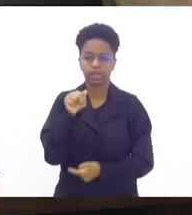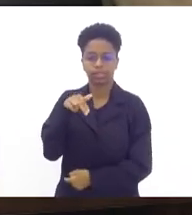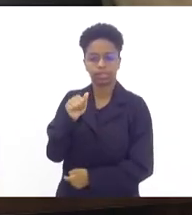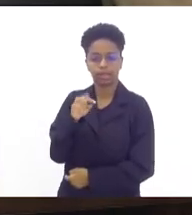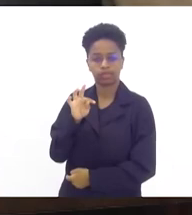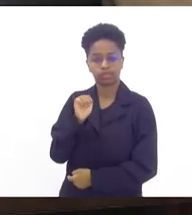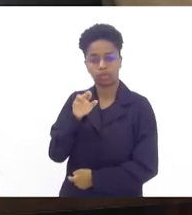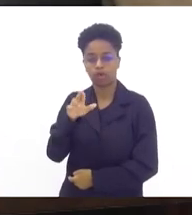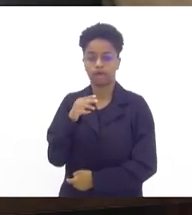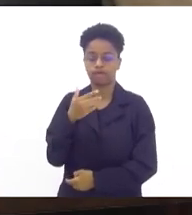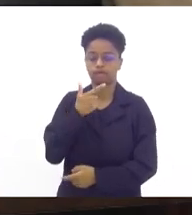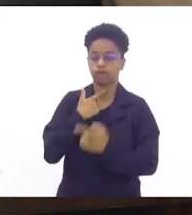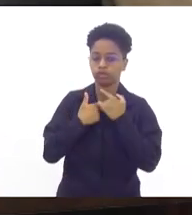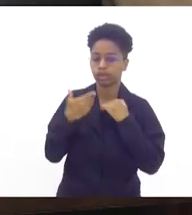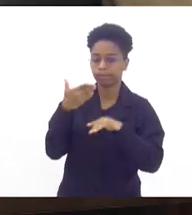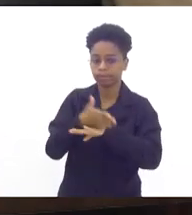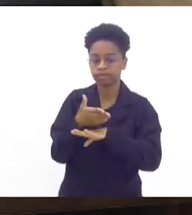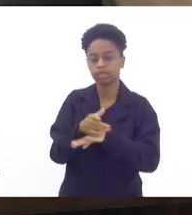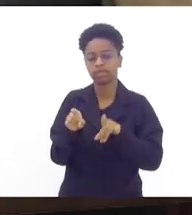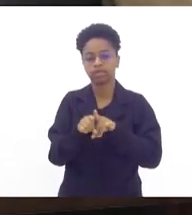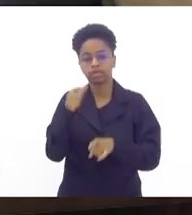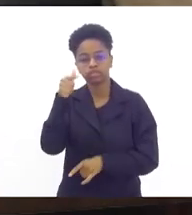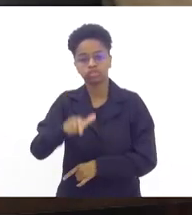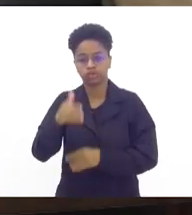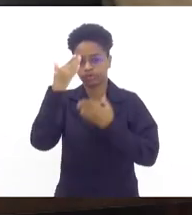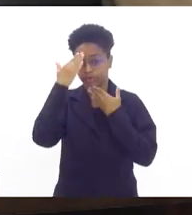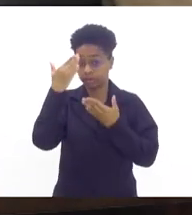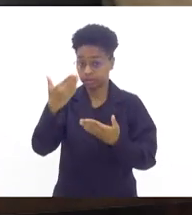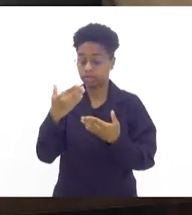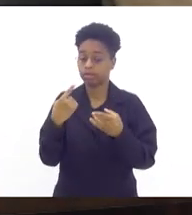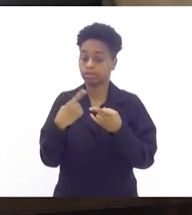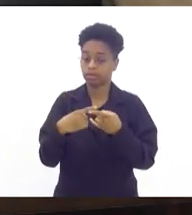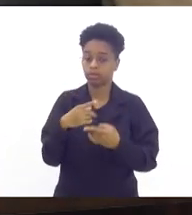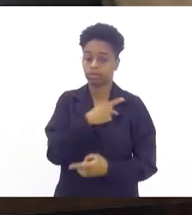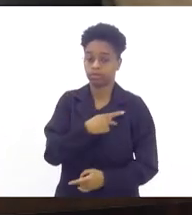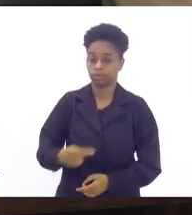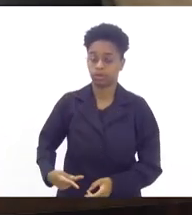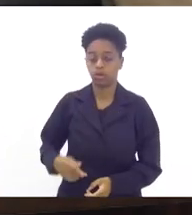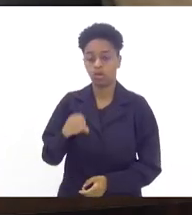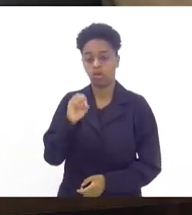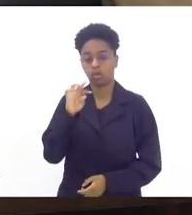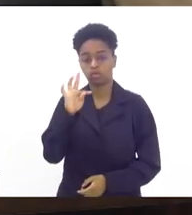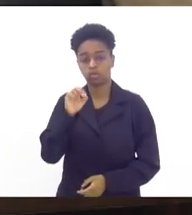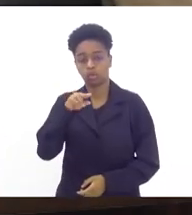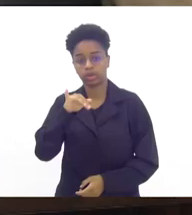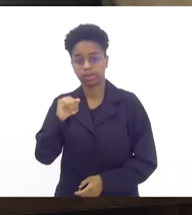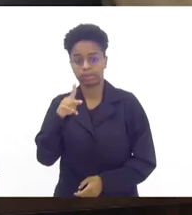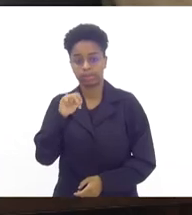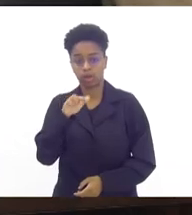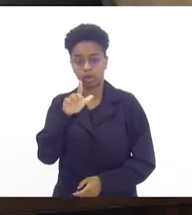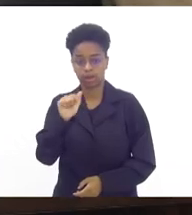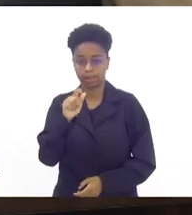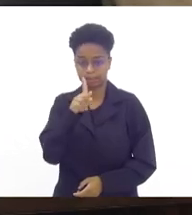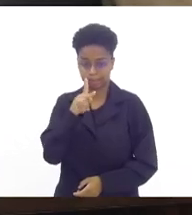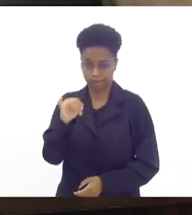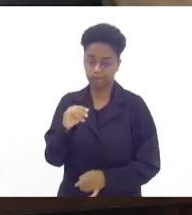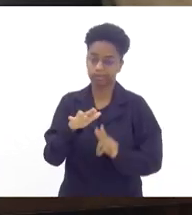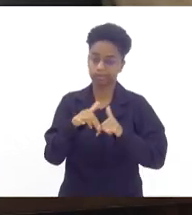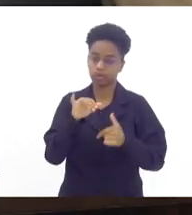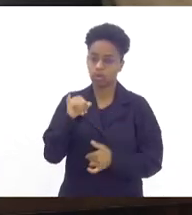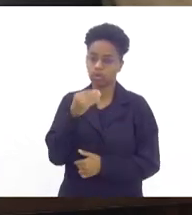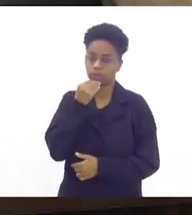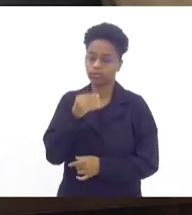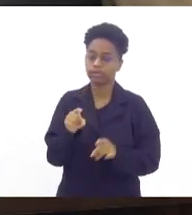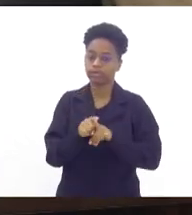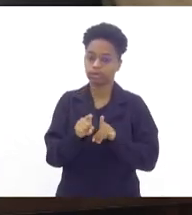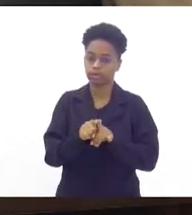participar e vem mais uma vez agradecer ao Presidente Antônio de Paula pai por essa oportunidade né colocar